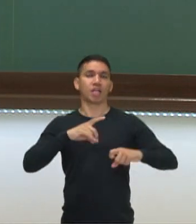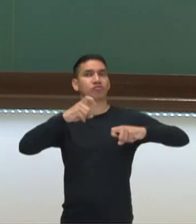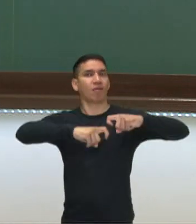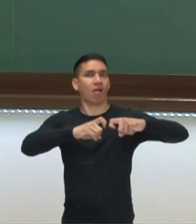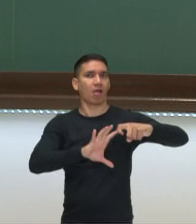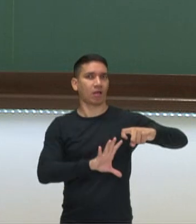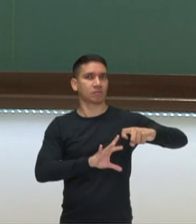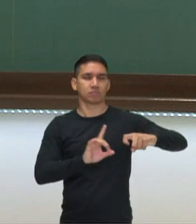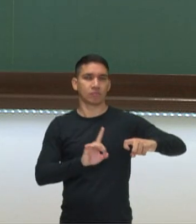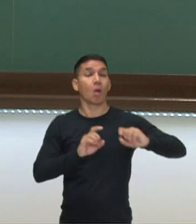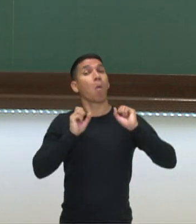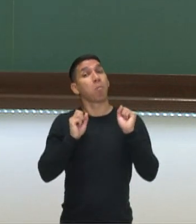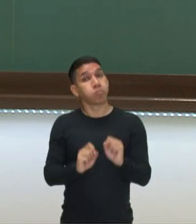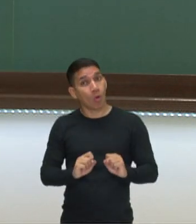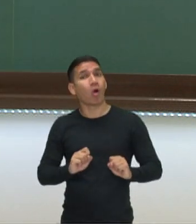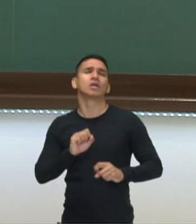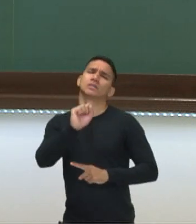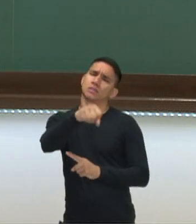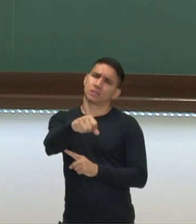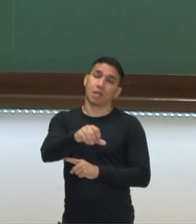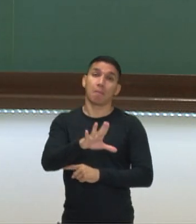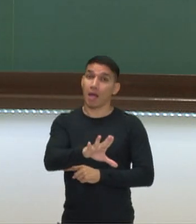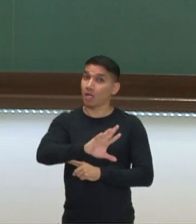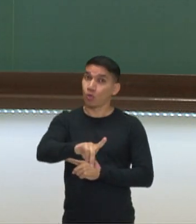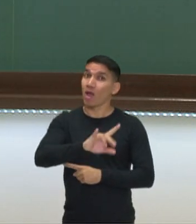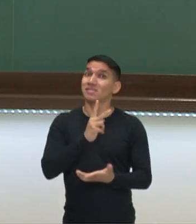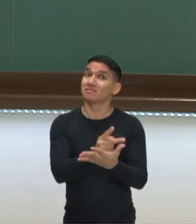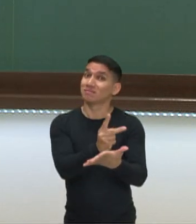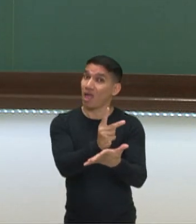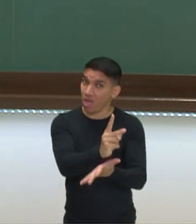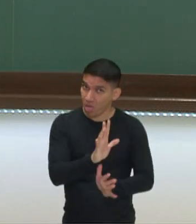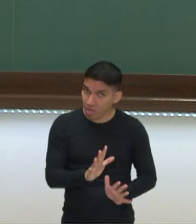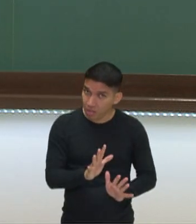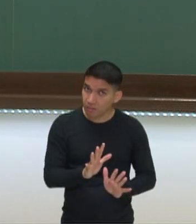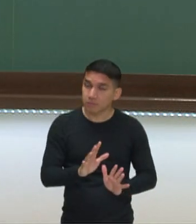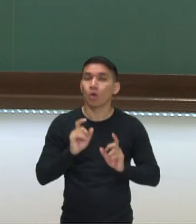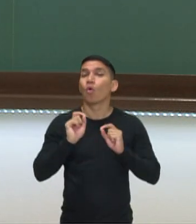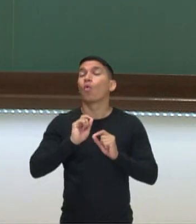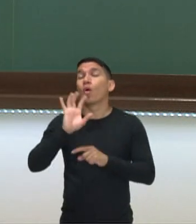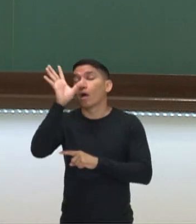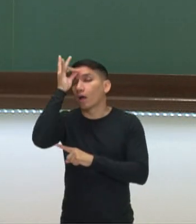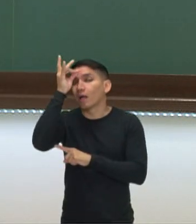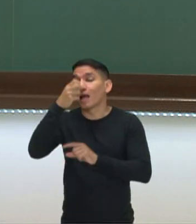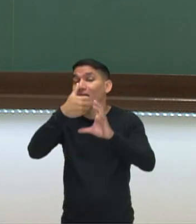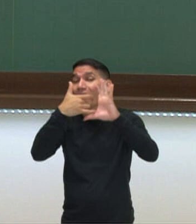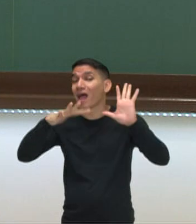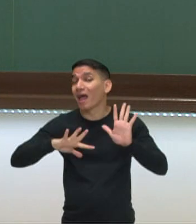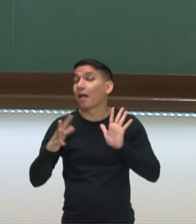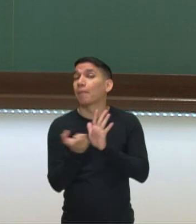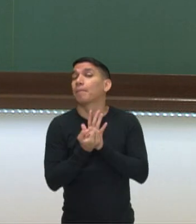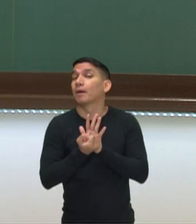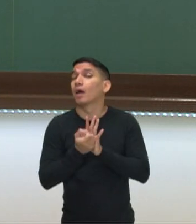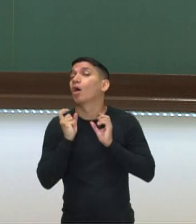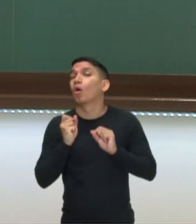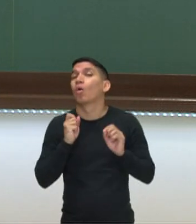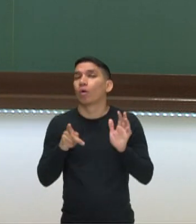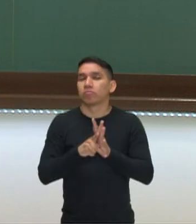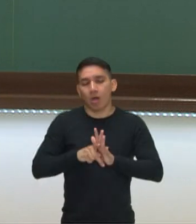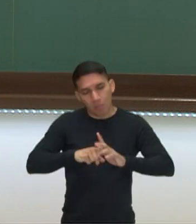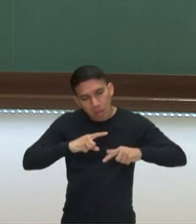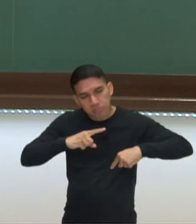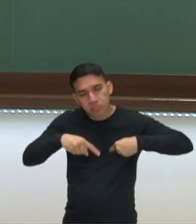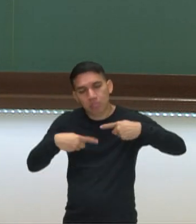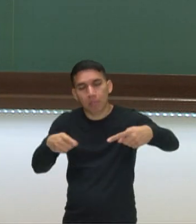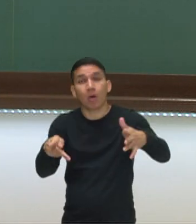sexual. Pode envolver, sim, mas nem sempre, tá? Então, o que vai caracterizar, afinal, uma reprodução